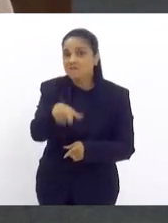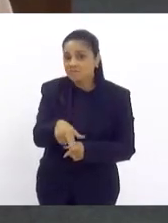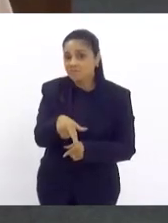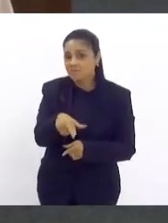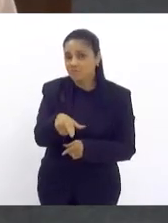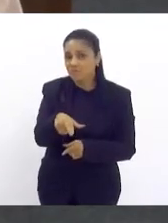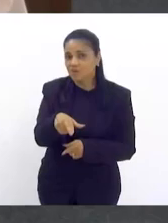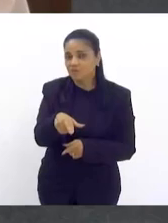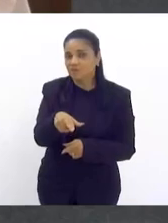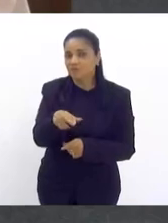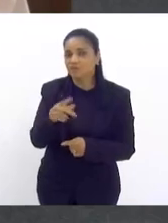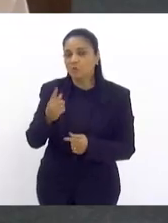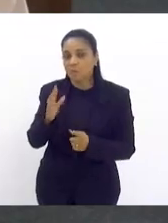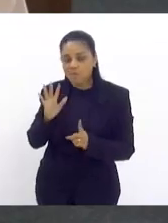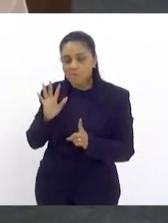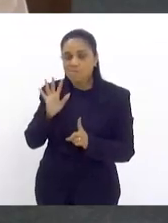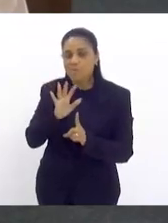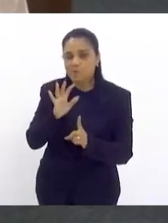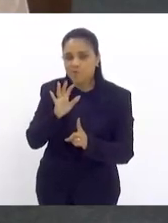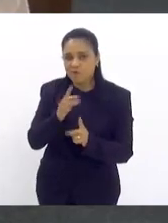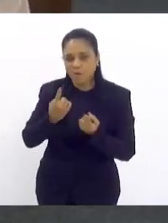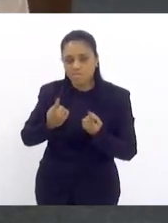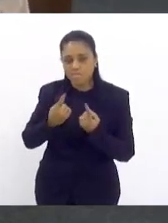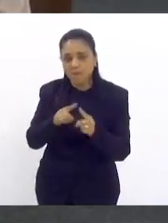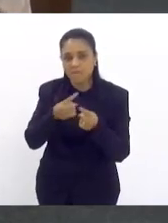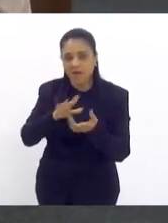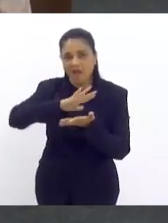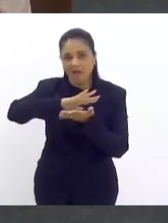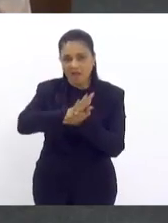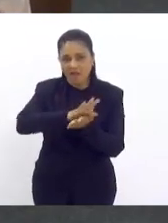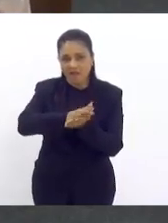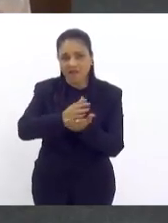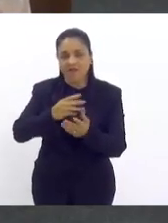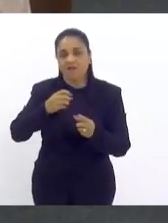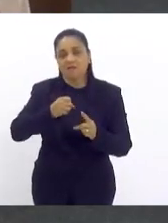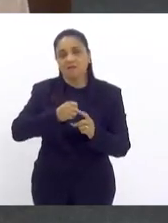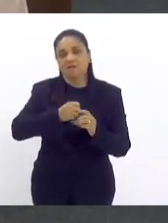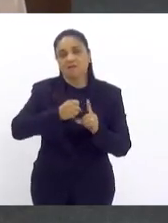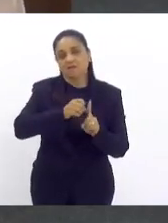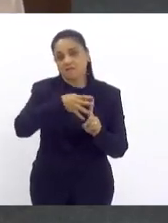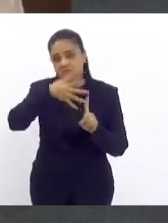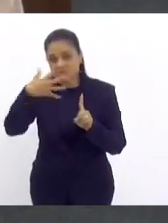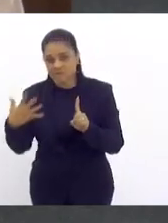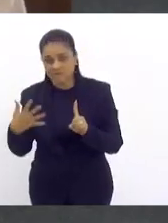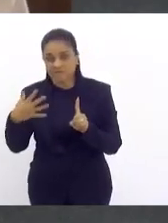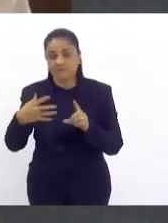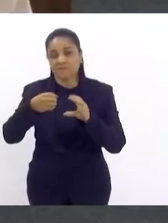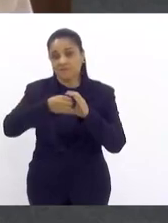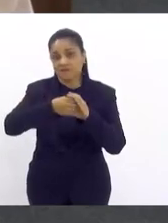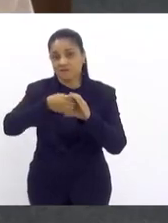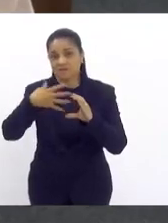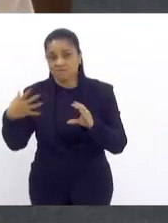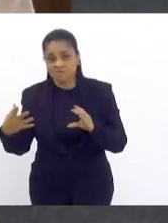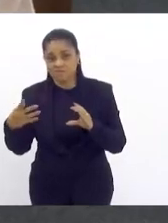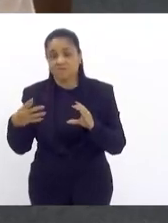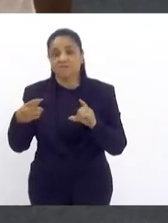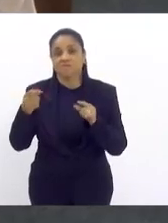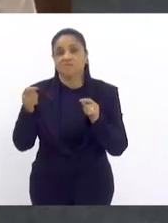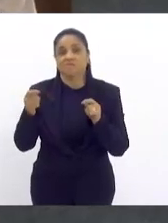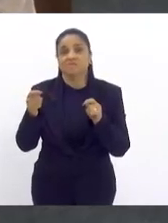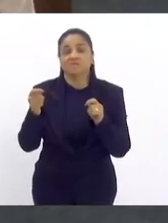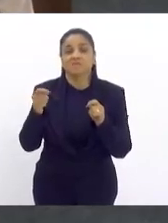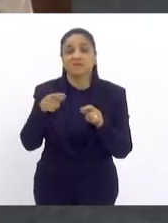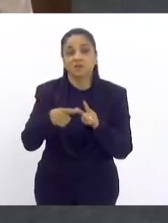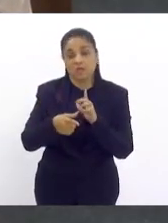de provocações misóginas racistas LGBT em fobias e capacitistas diante de um presidente